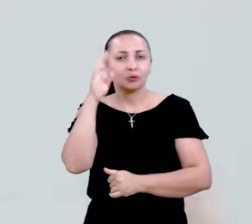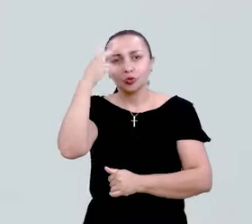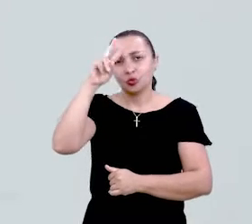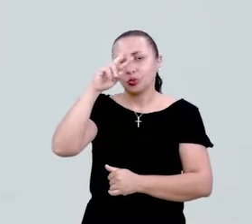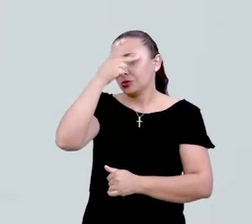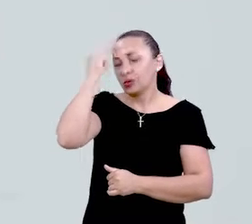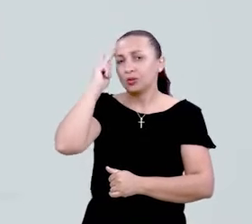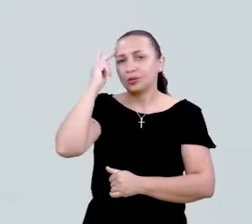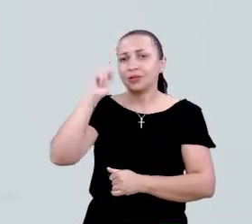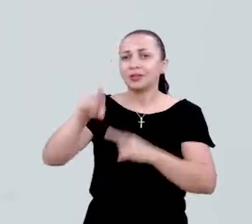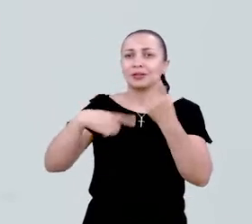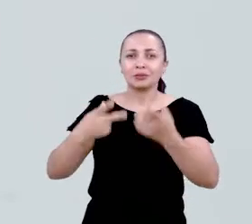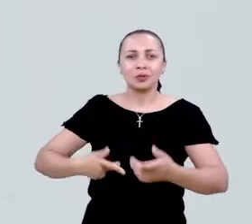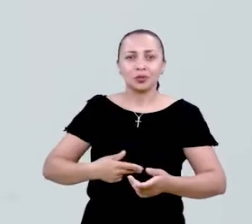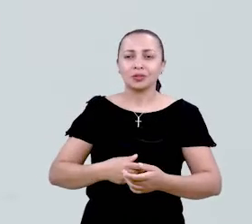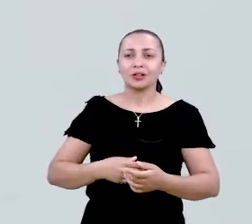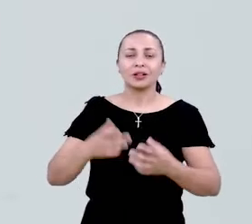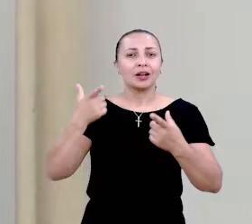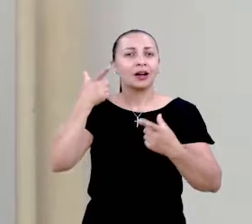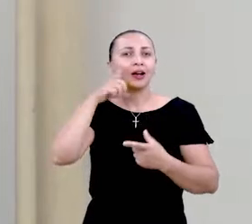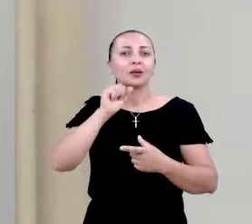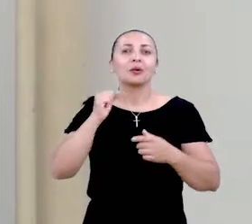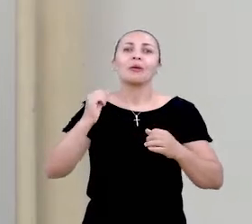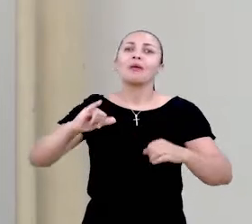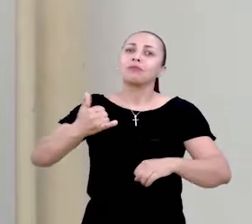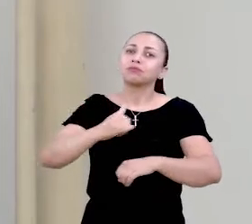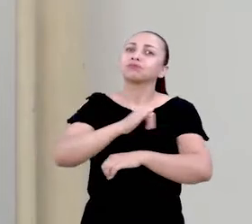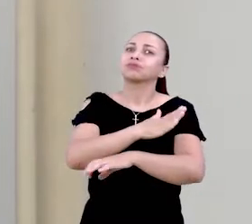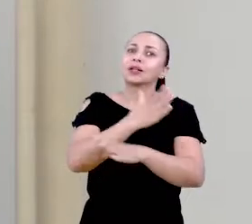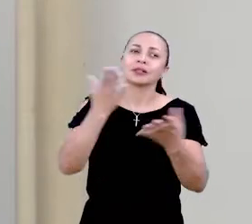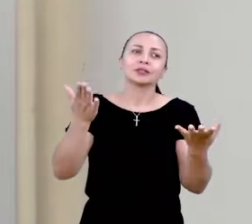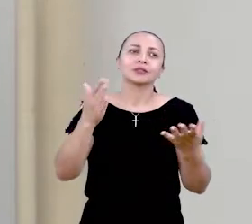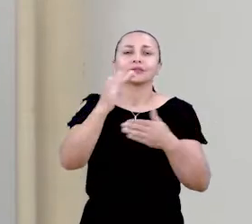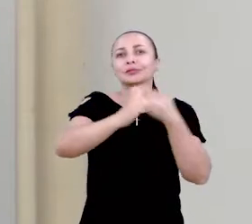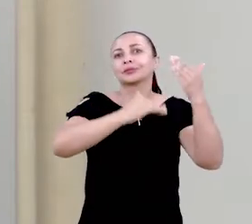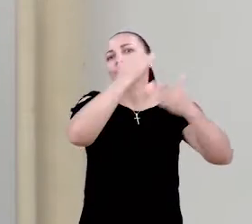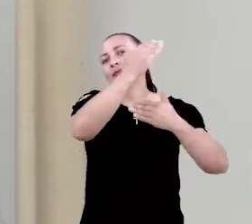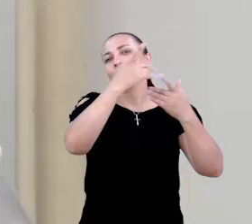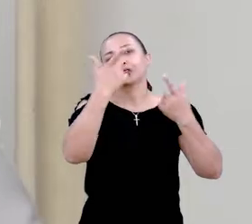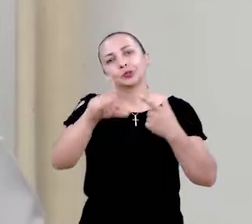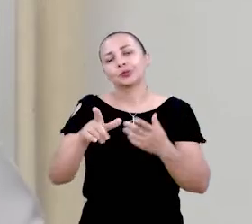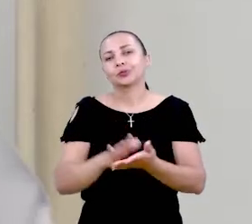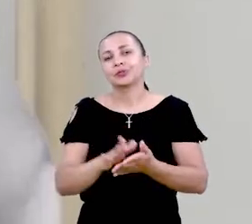que readquiriram o peso depois de um certo tempo. Então, ele vai ter que,